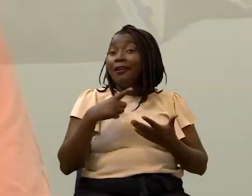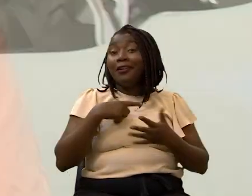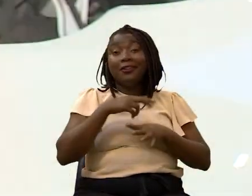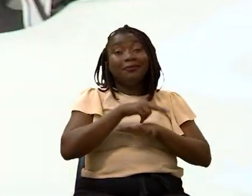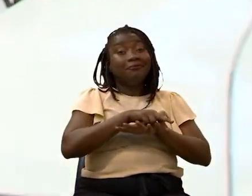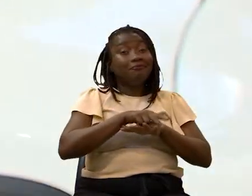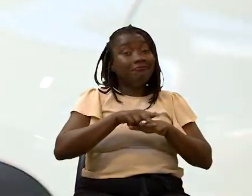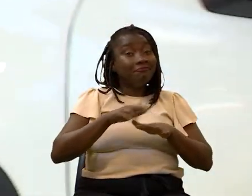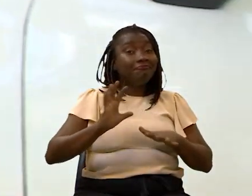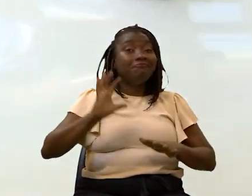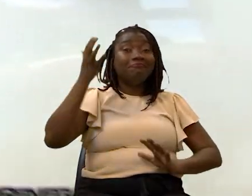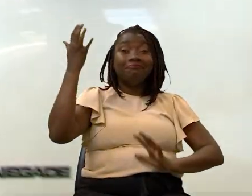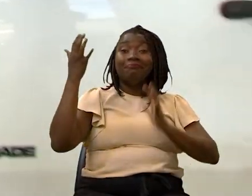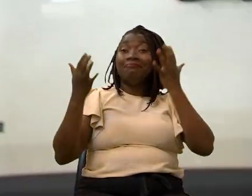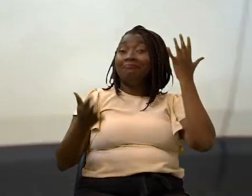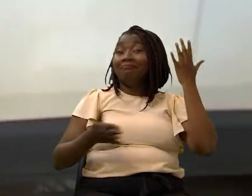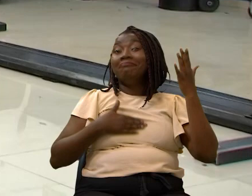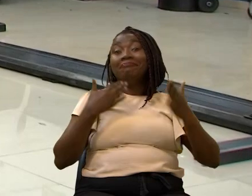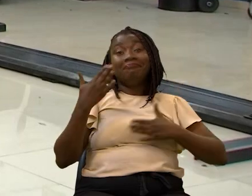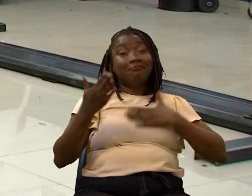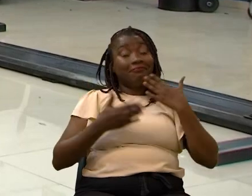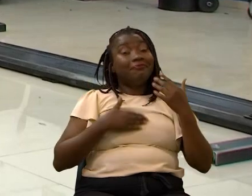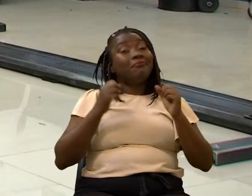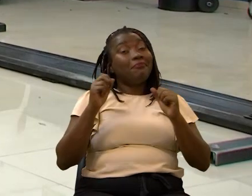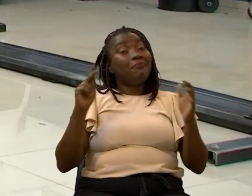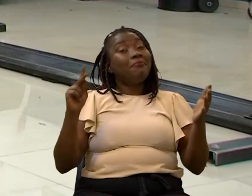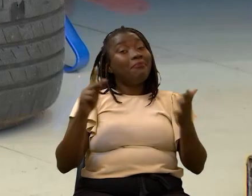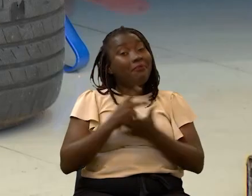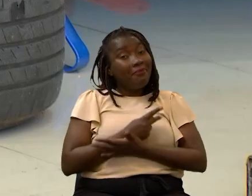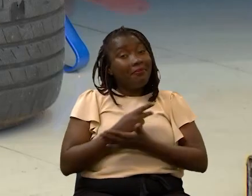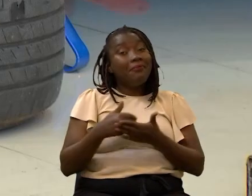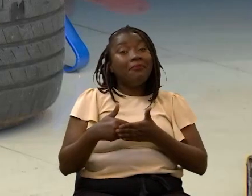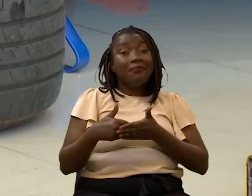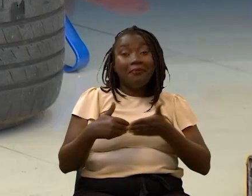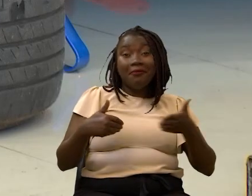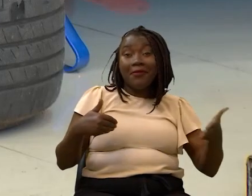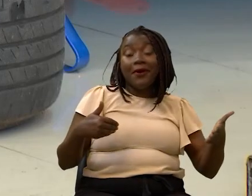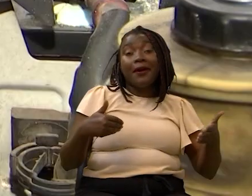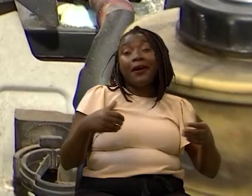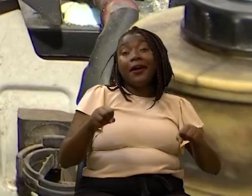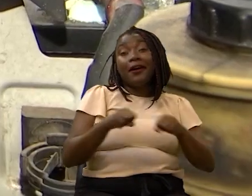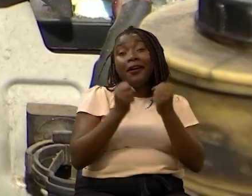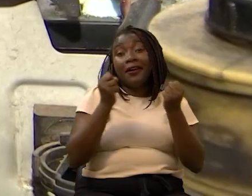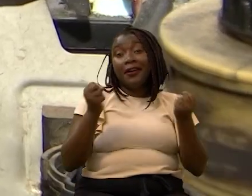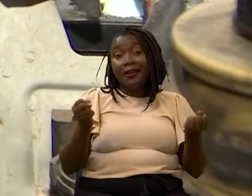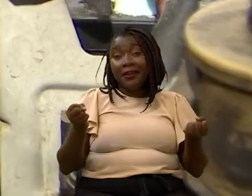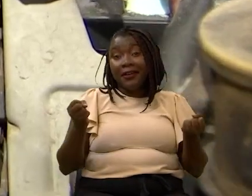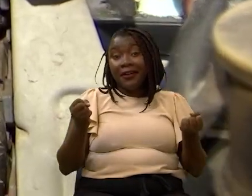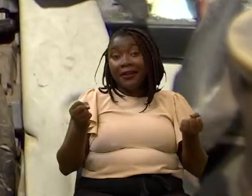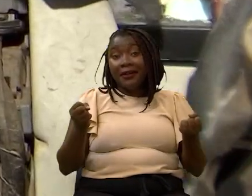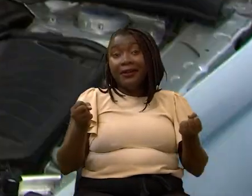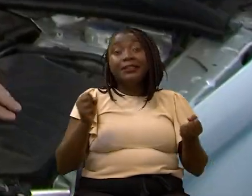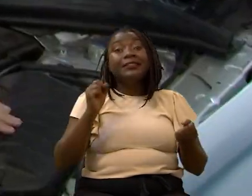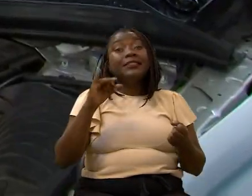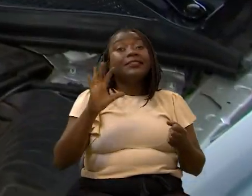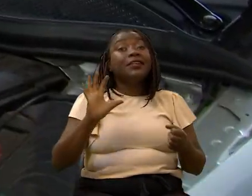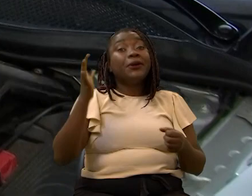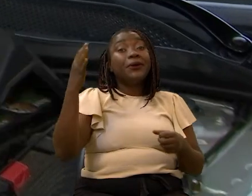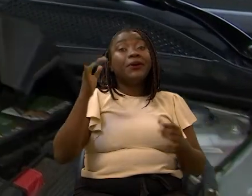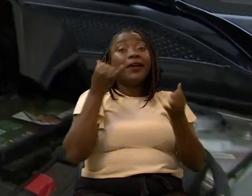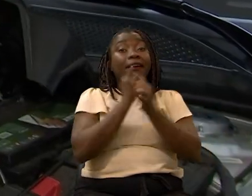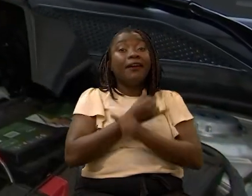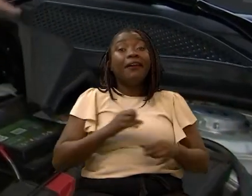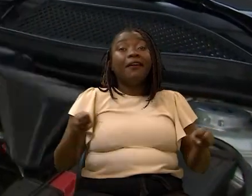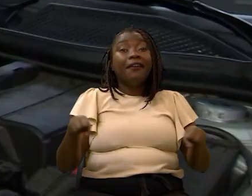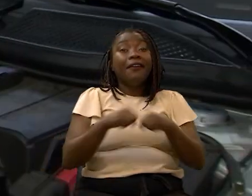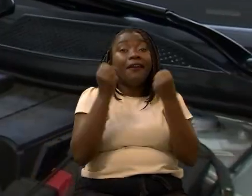há uma série de fatores de imprevisibilidade que pode ocorrer no decorrer aí. Uma pane. Então, se acontece uma